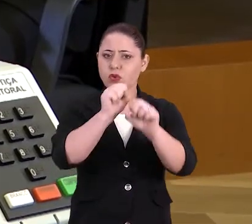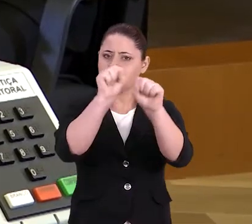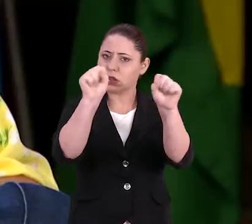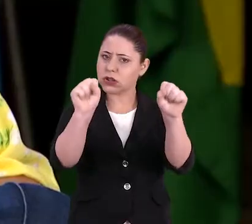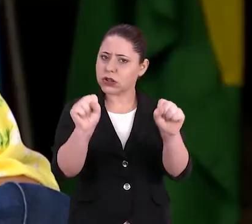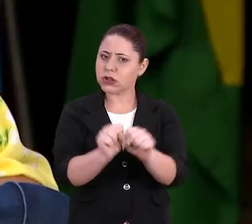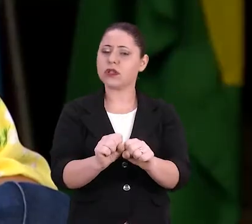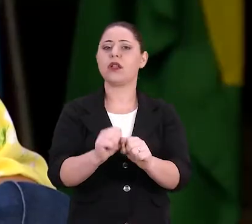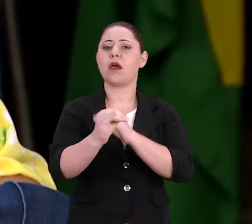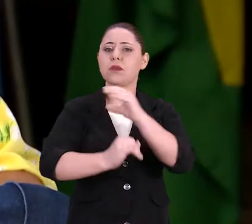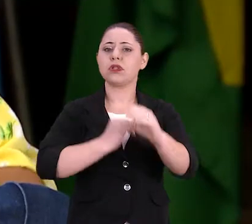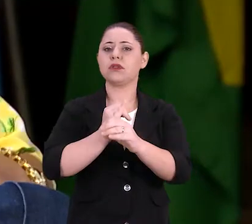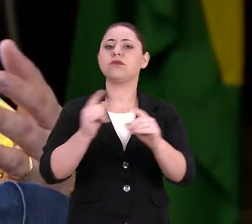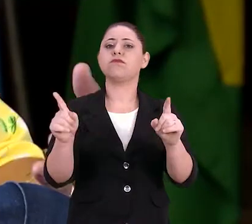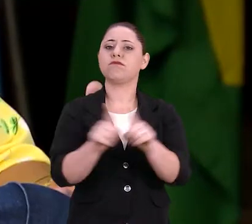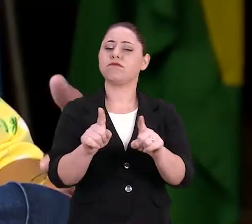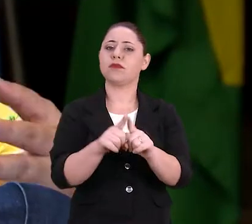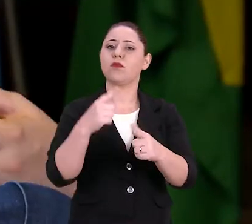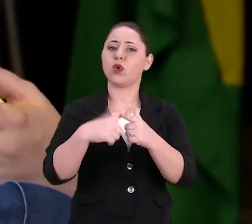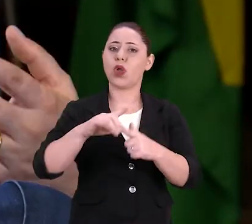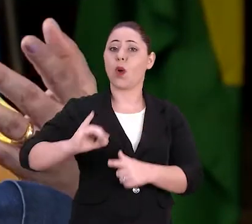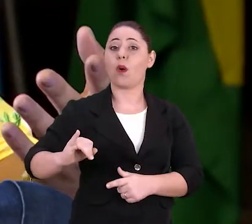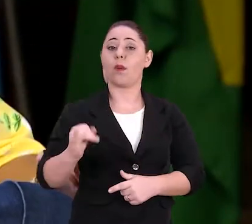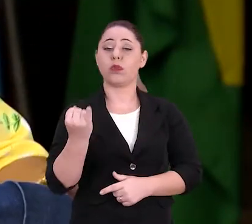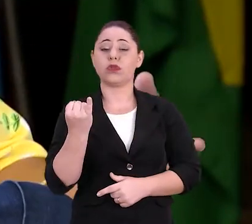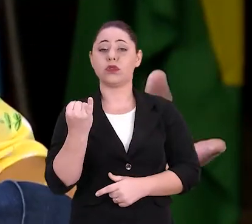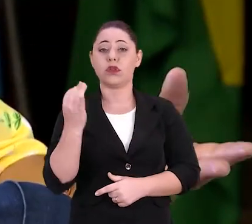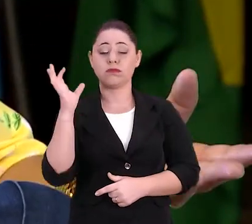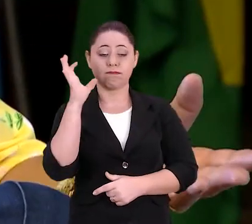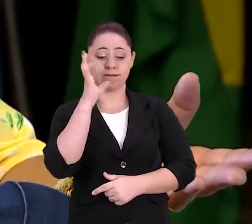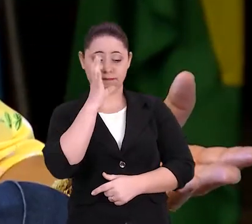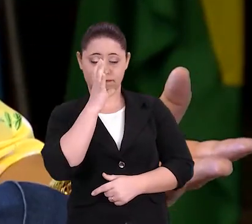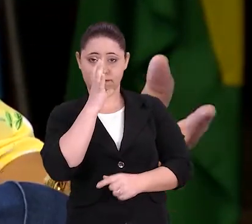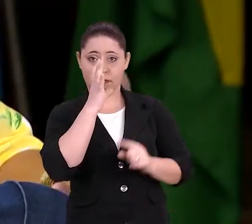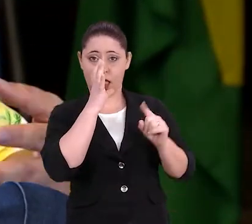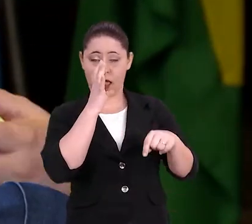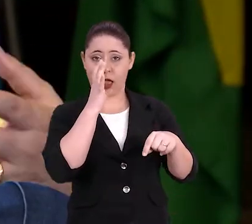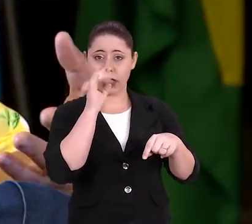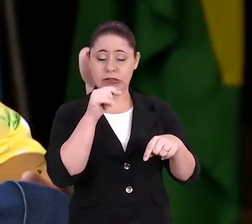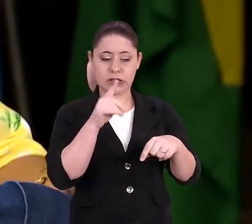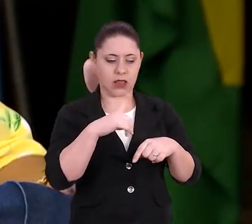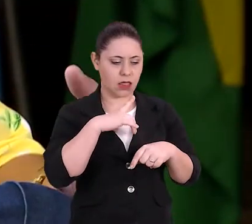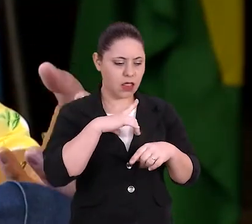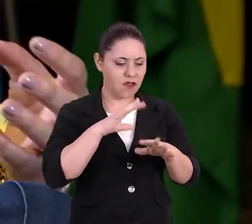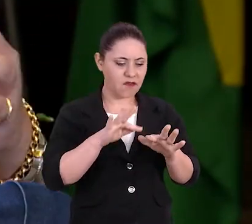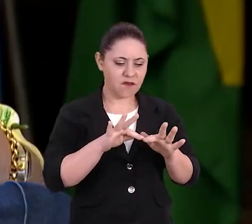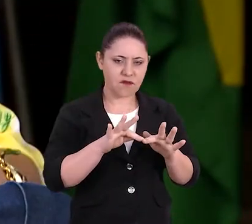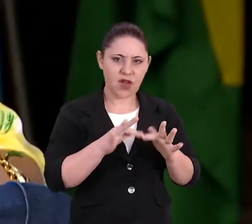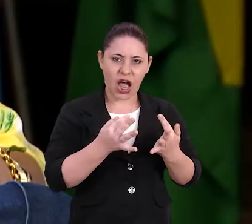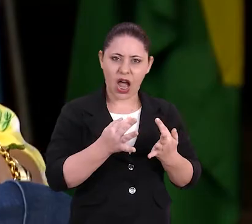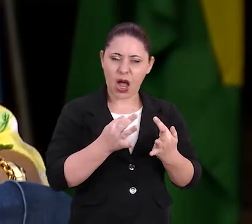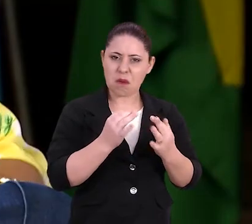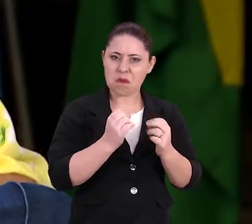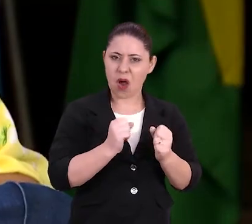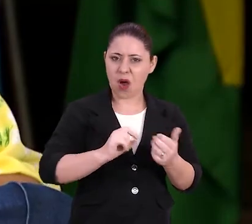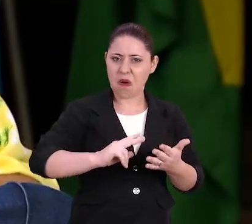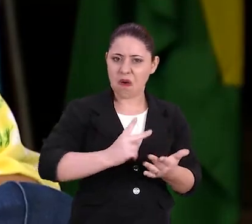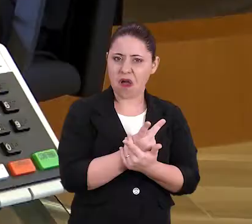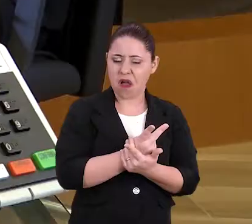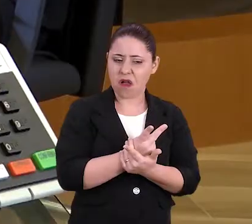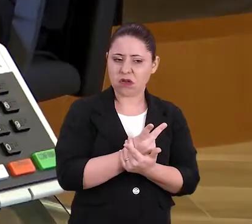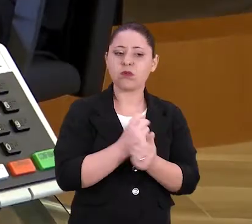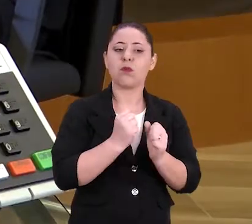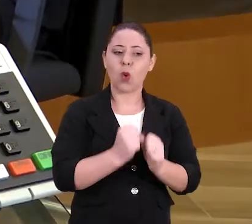sistema, né? Justamente, né? Porque é a oportunidade de identificar, se for identificada alguma fragilidade, de fazer as